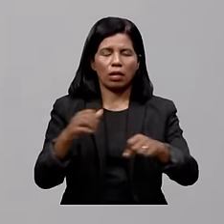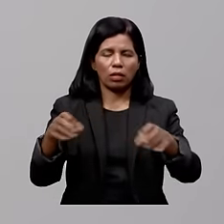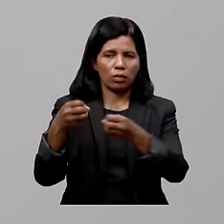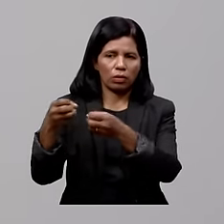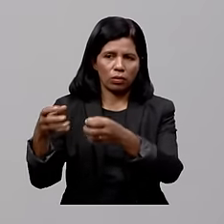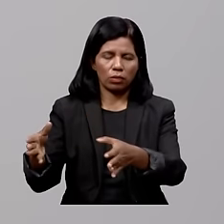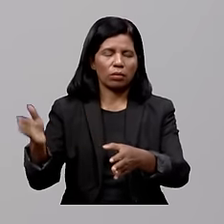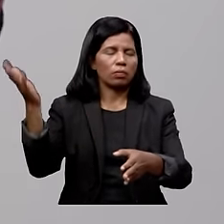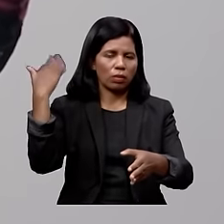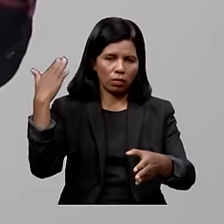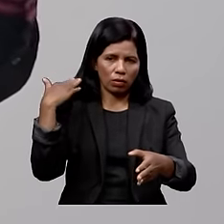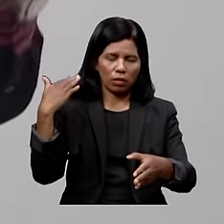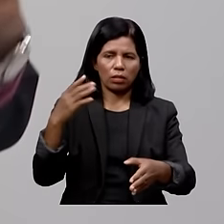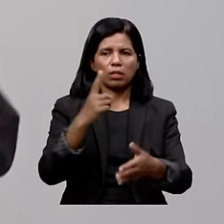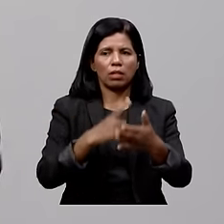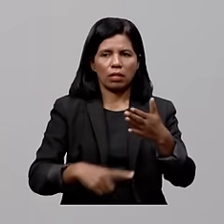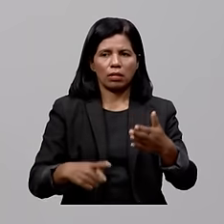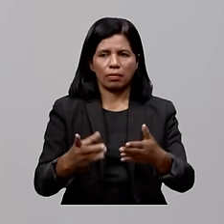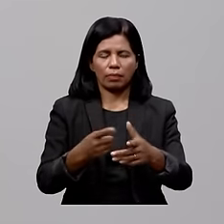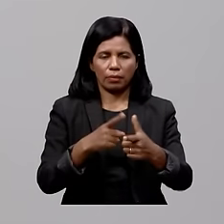que está com o Bacoto, bate na B.